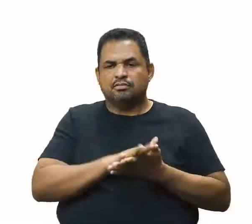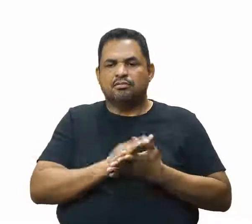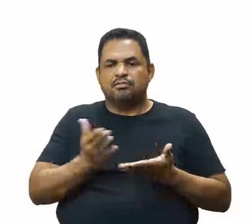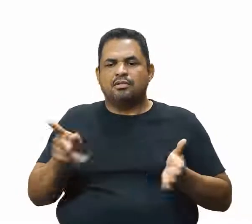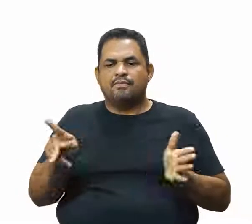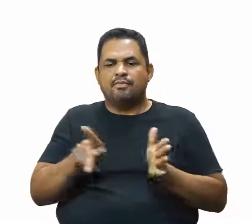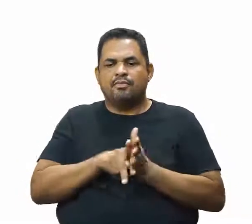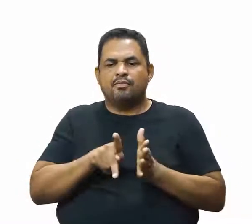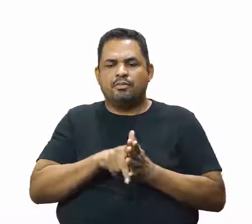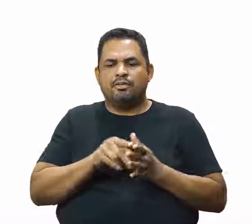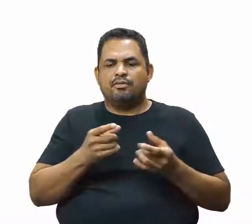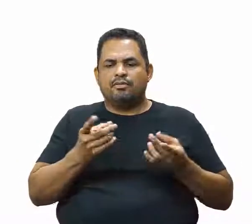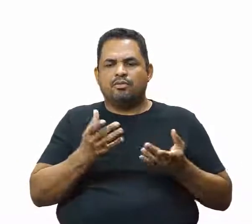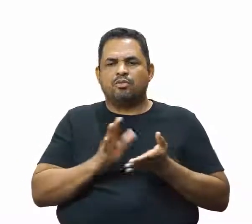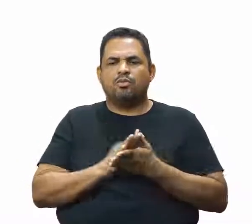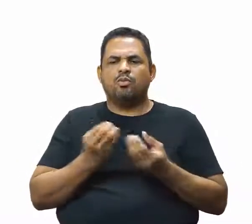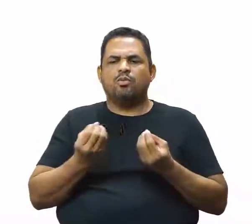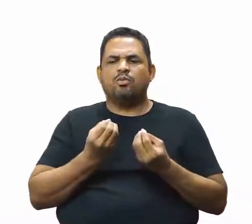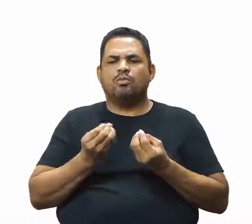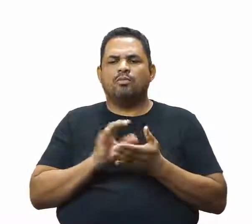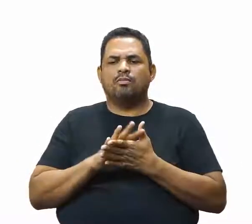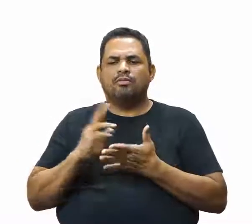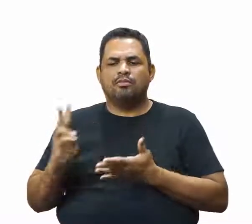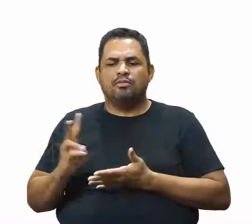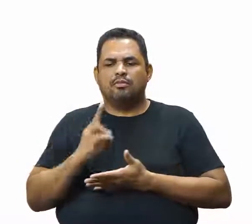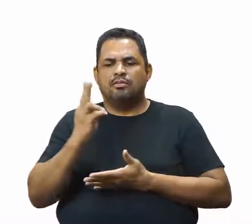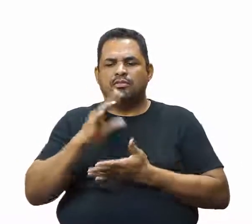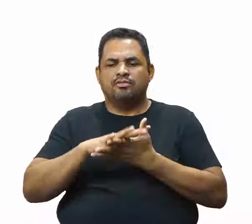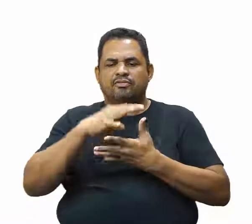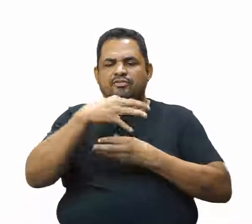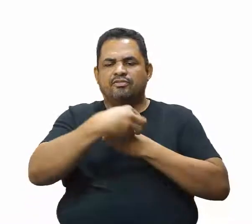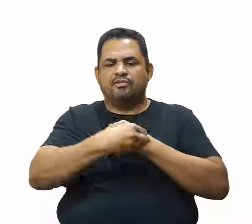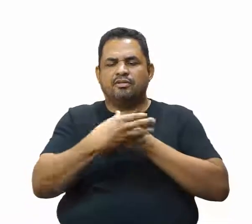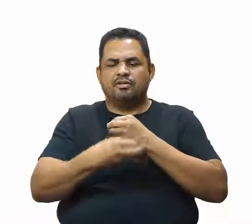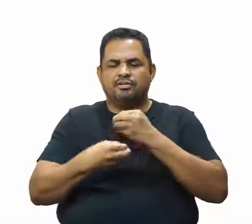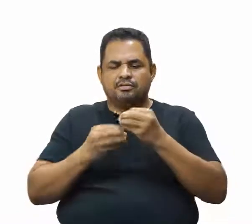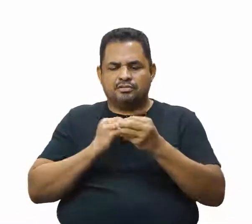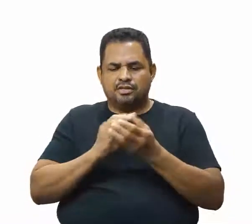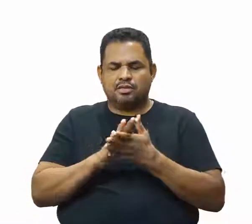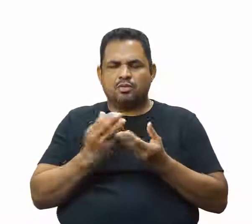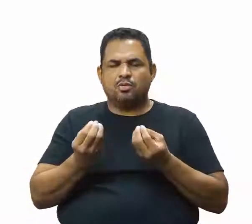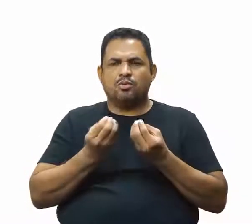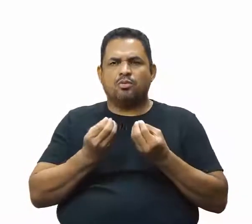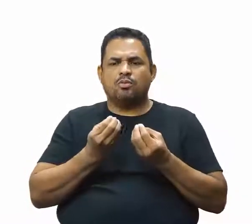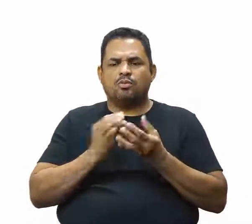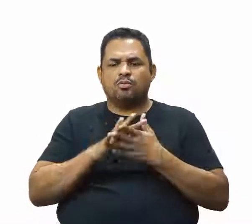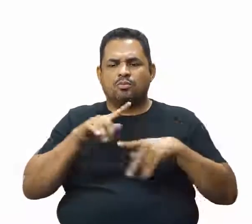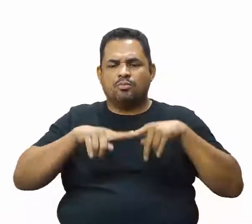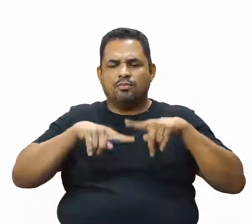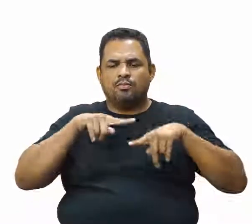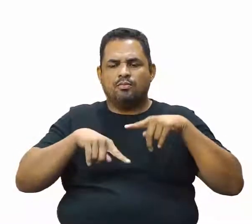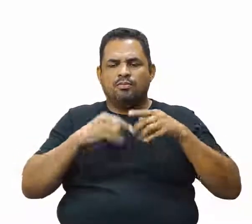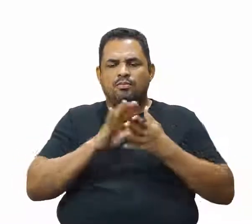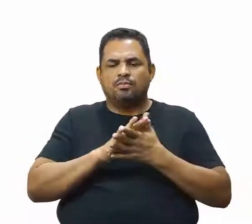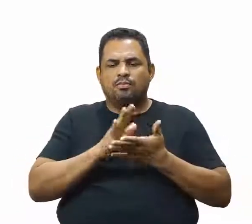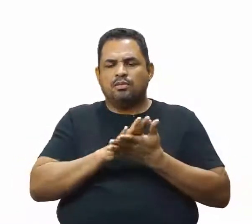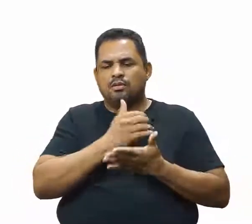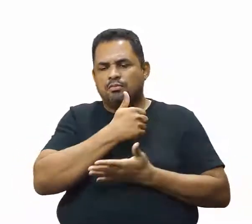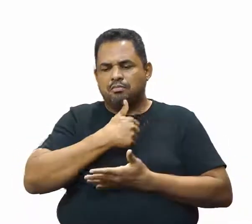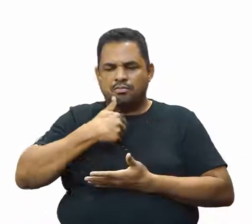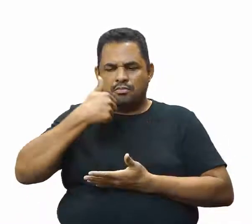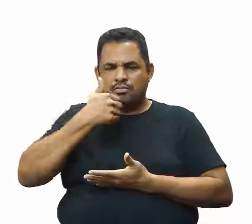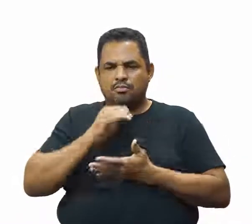comercialização. Como é que eu vou valorizar então a minha despolpa? Como é que eu vou valorizar o produto que é